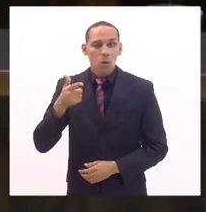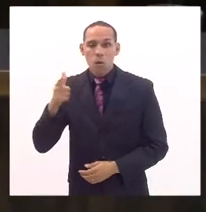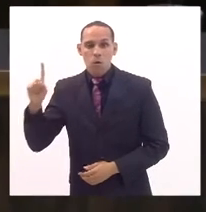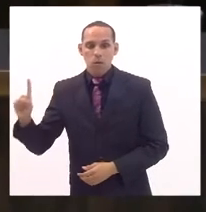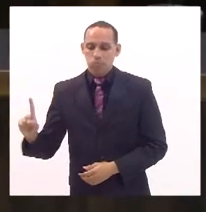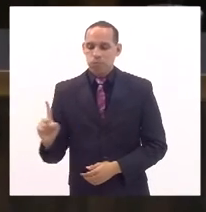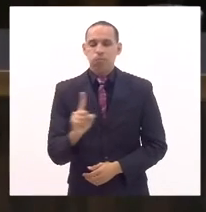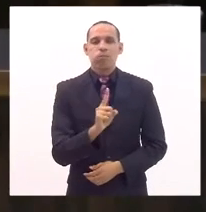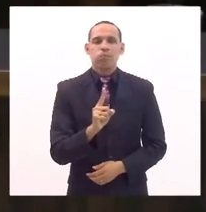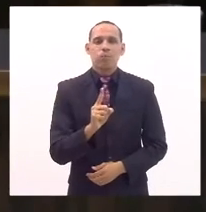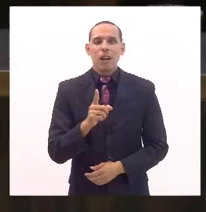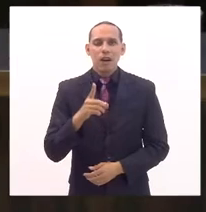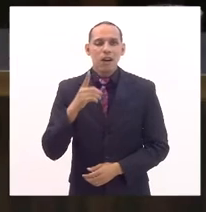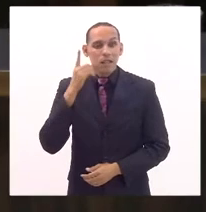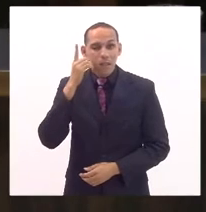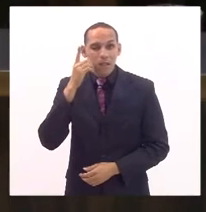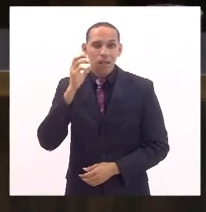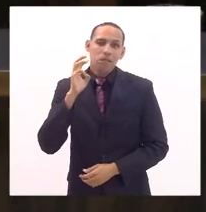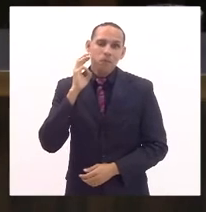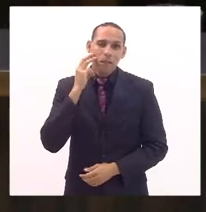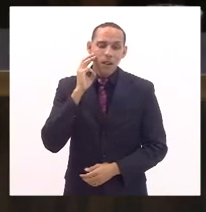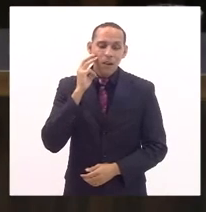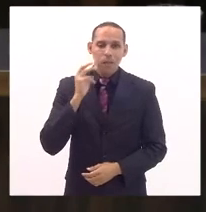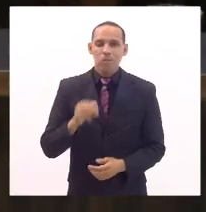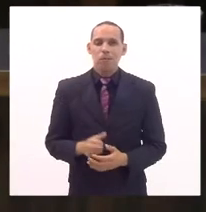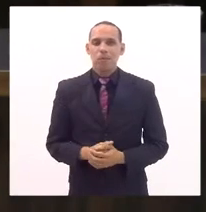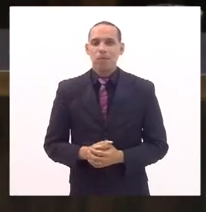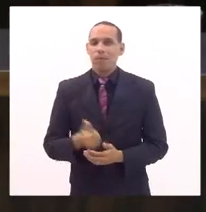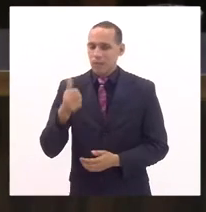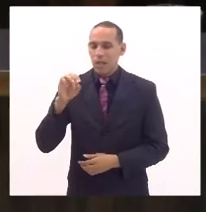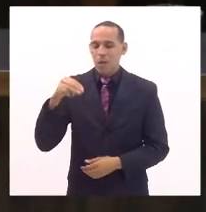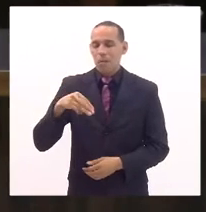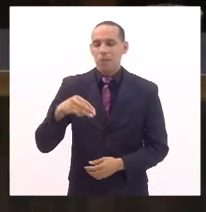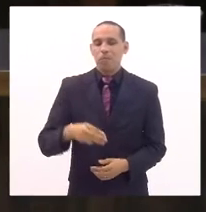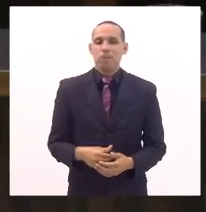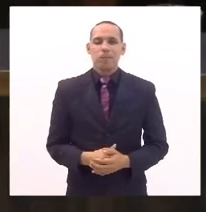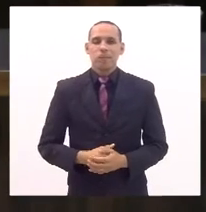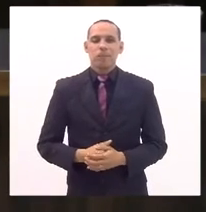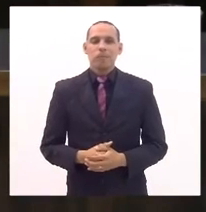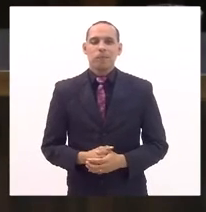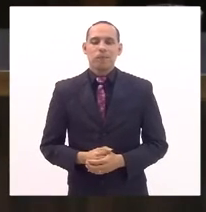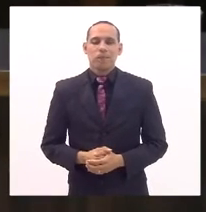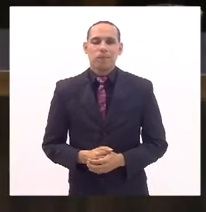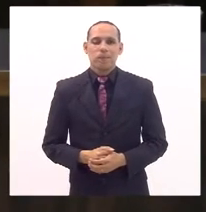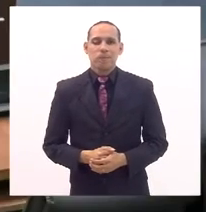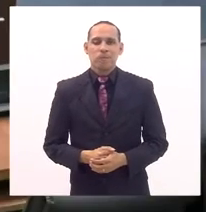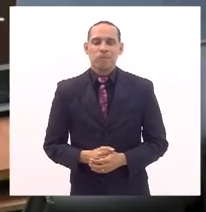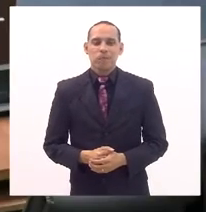orador inscrito é o nosso Deputado waldeck Carneiro que dispõe de dez minutos